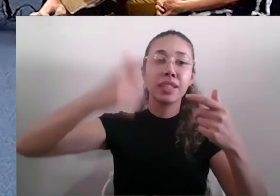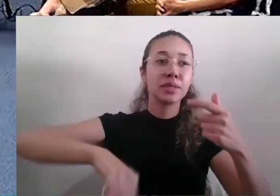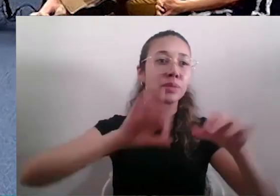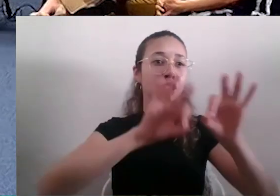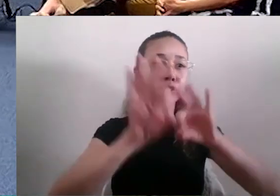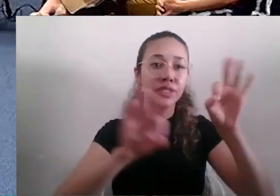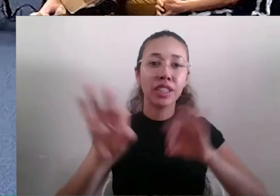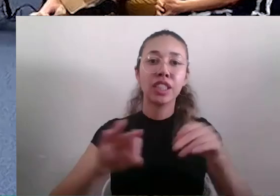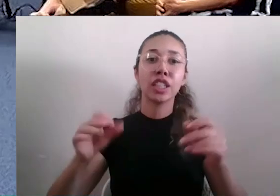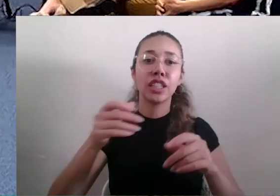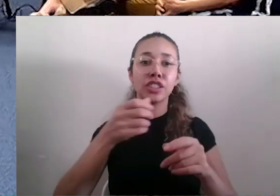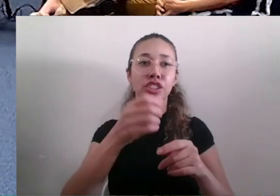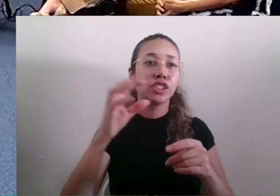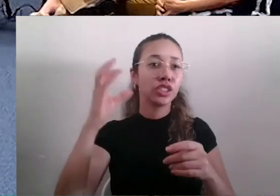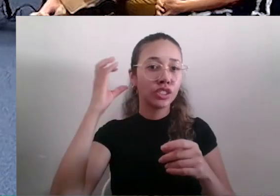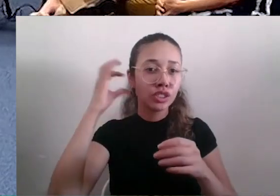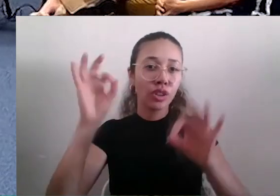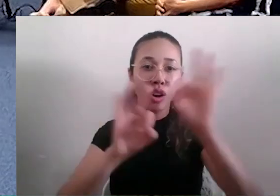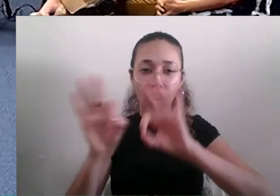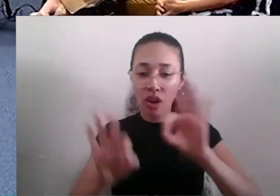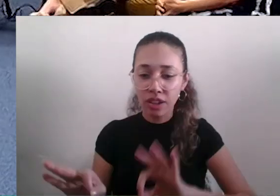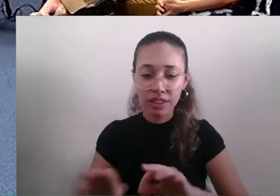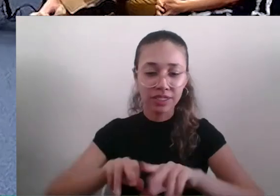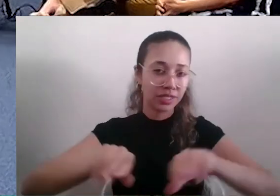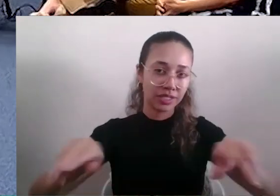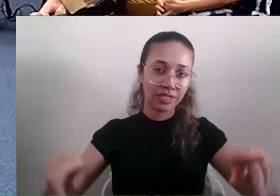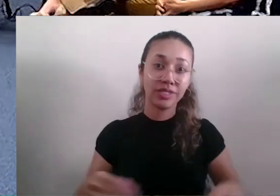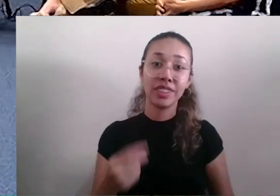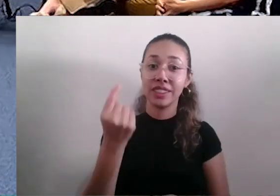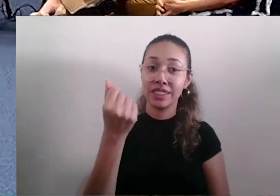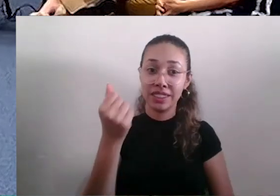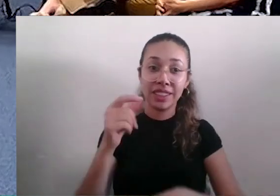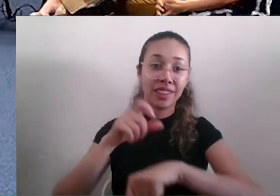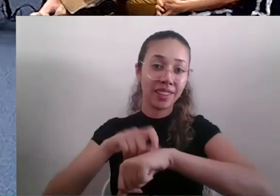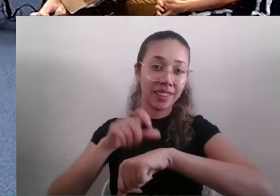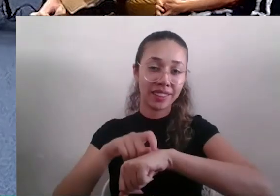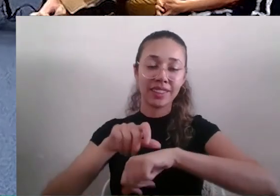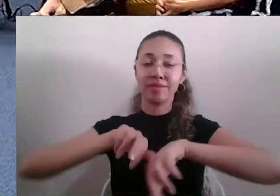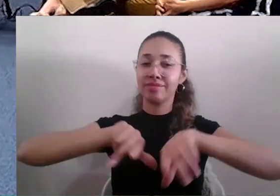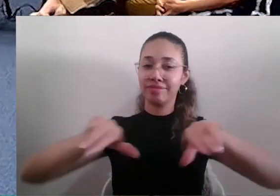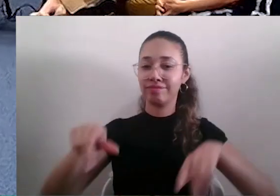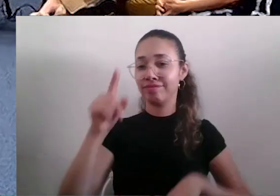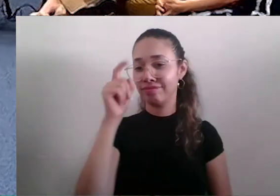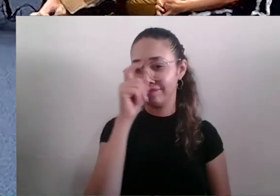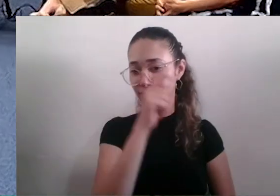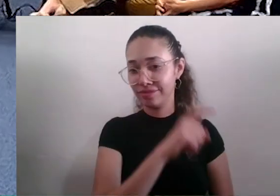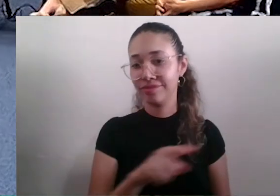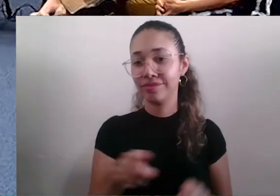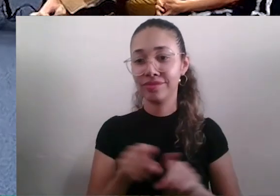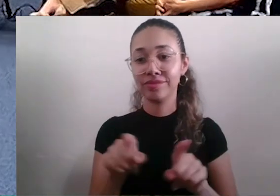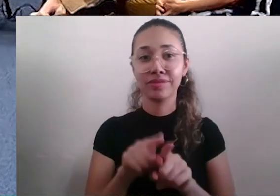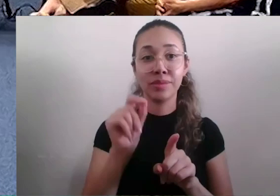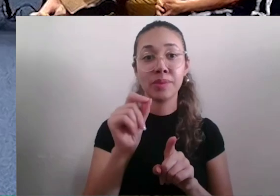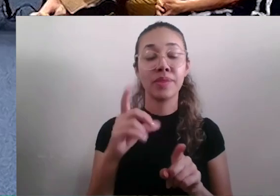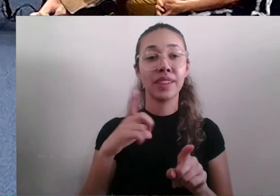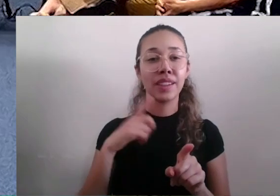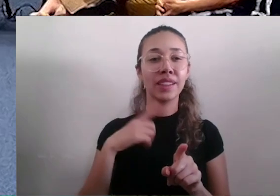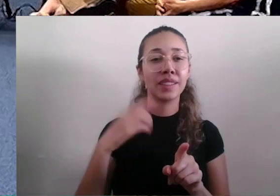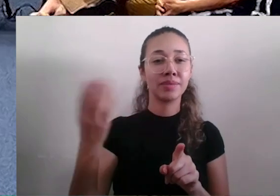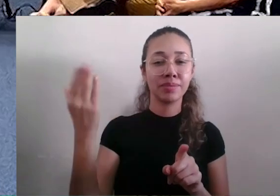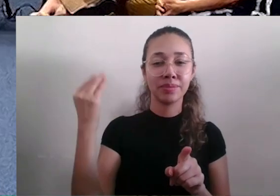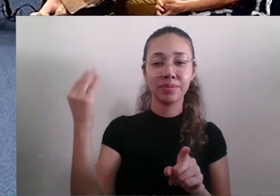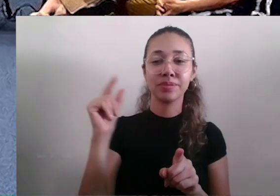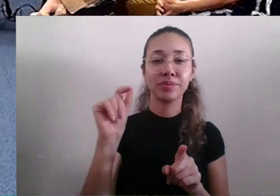sabe você encontrar equipe tempo e dinheiro para fazer isso o querin Por Exemplo foi eh financiado por uma Fundação chamada Instituto